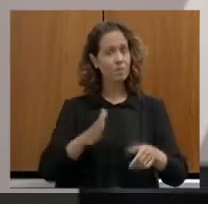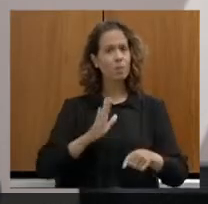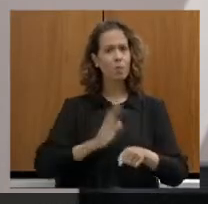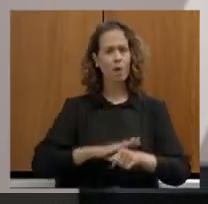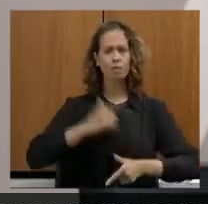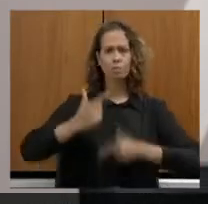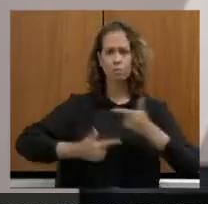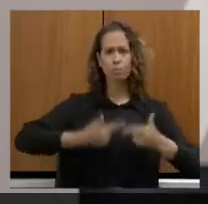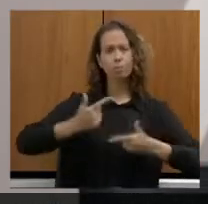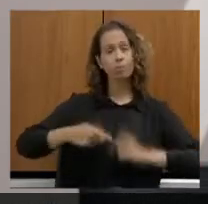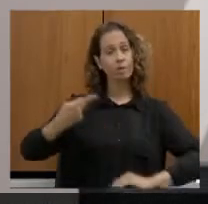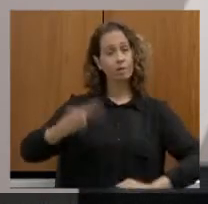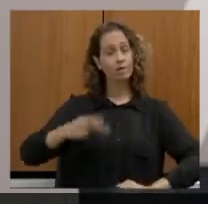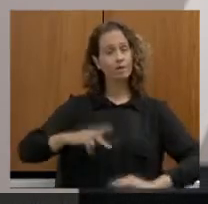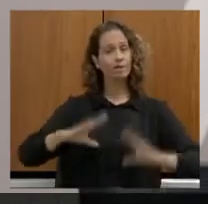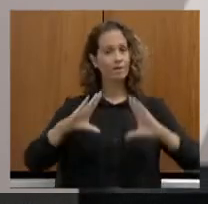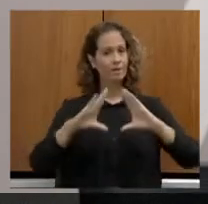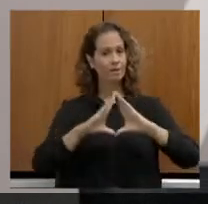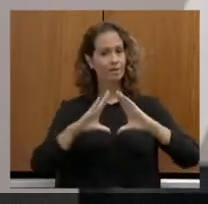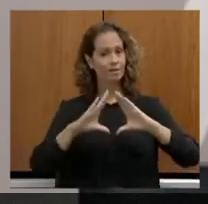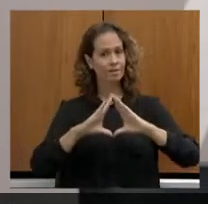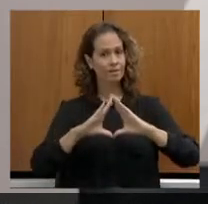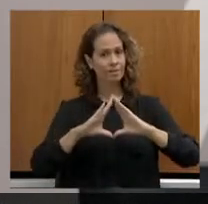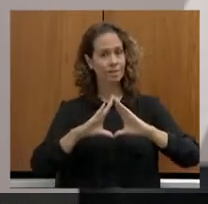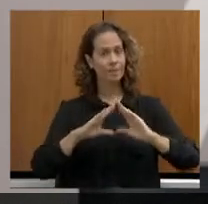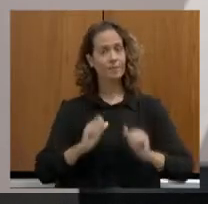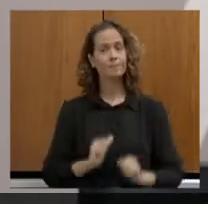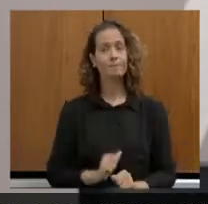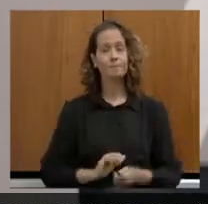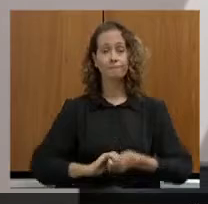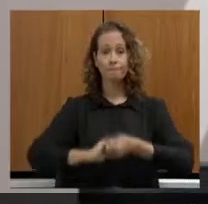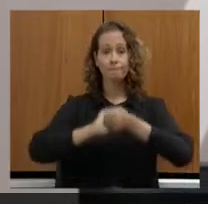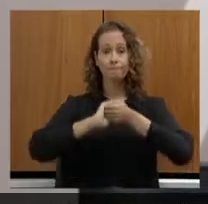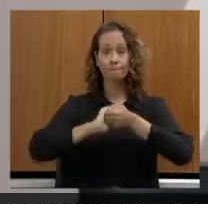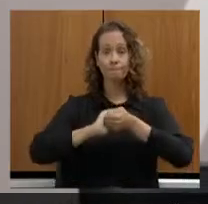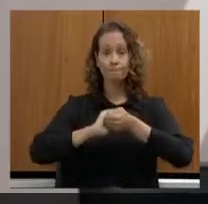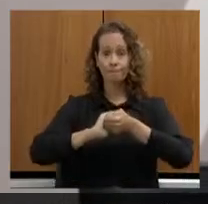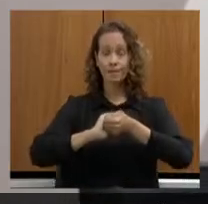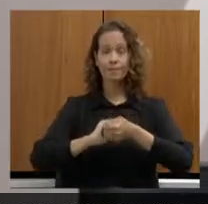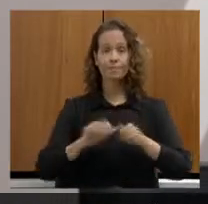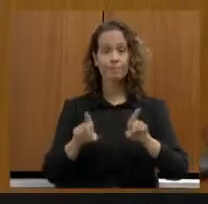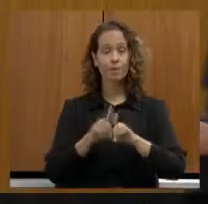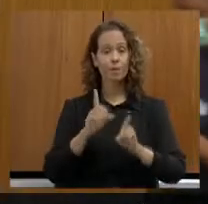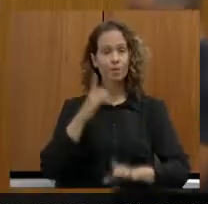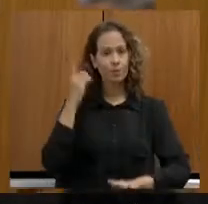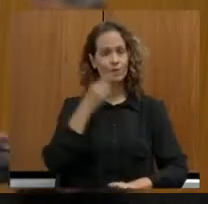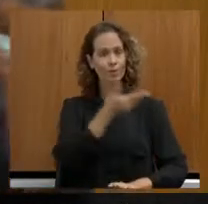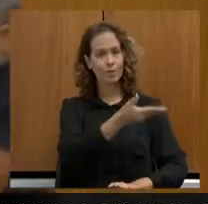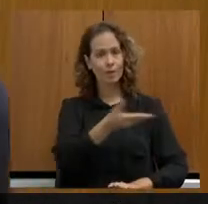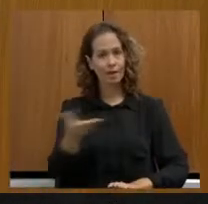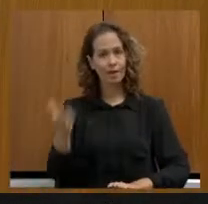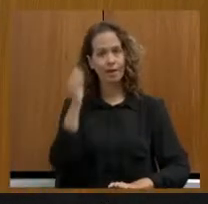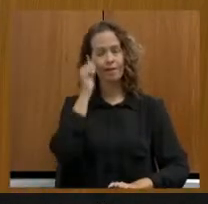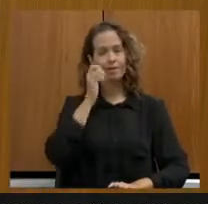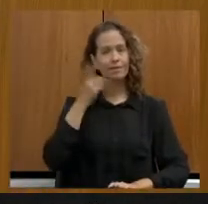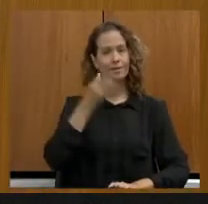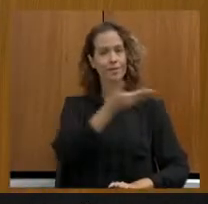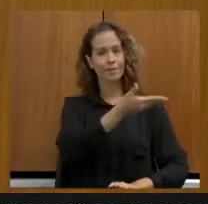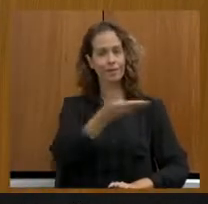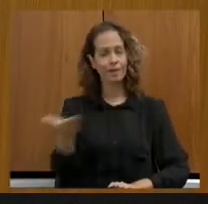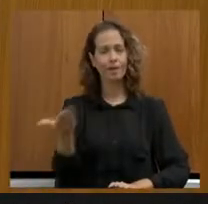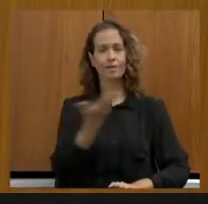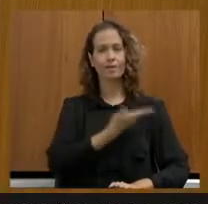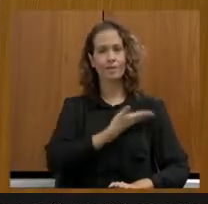atuantes aqui da Assembleia queria também cumprimentar os demais deputados deputados companheiros e